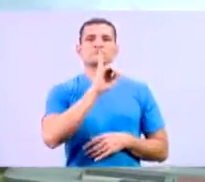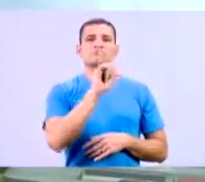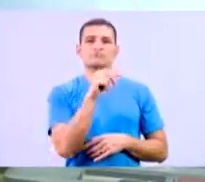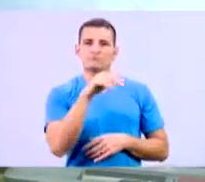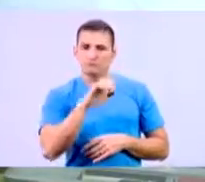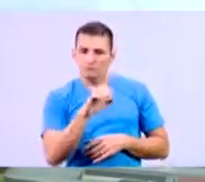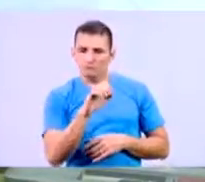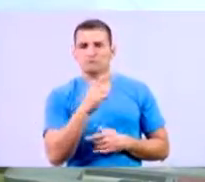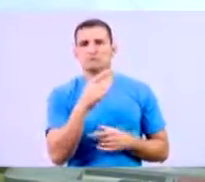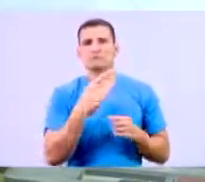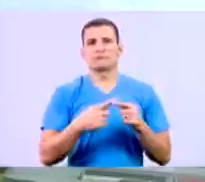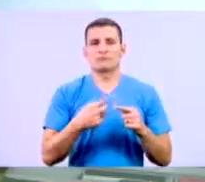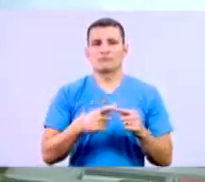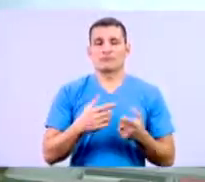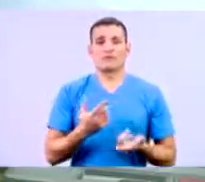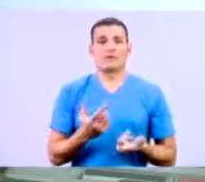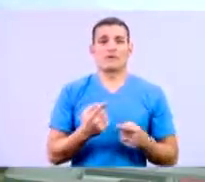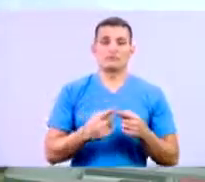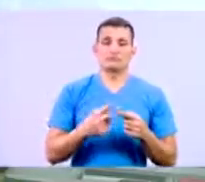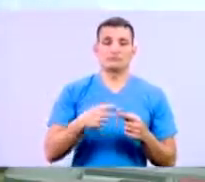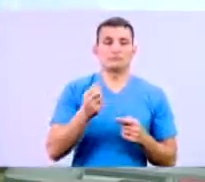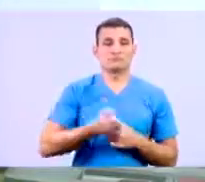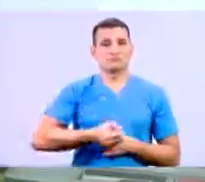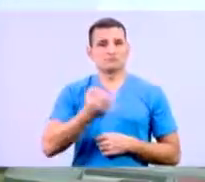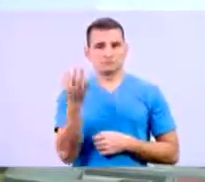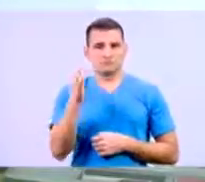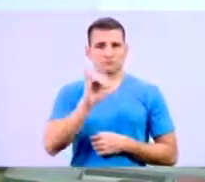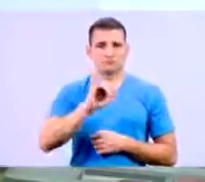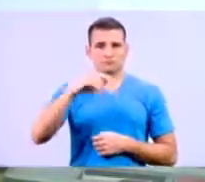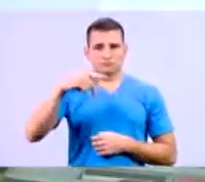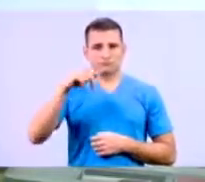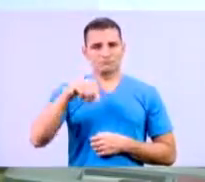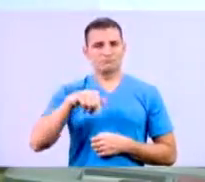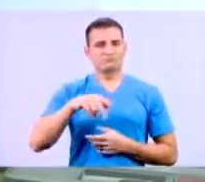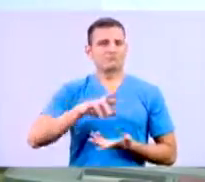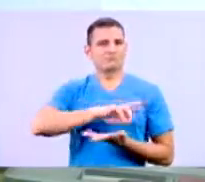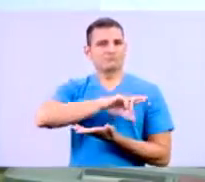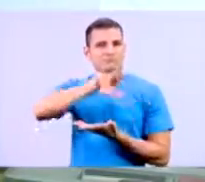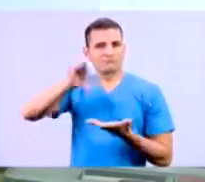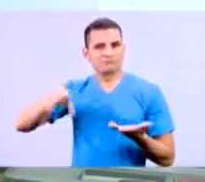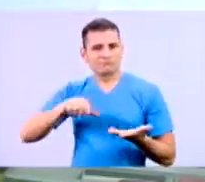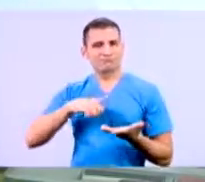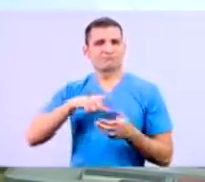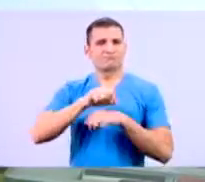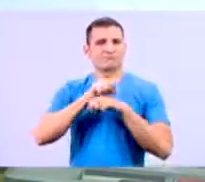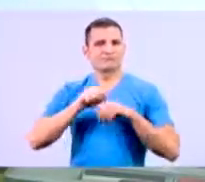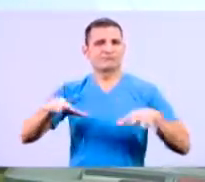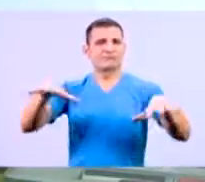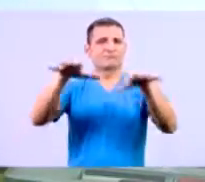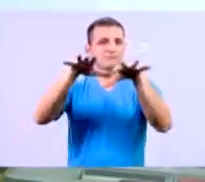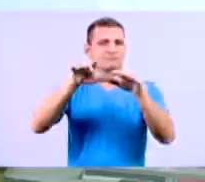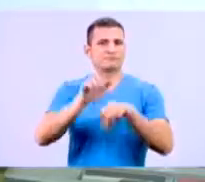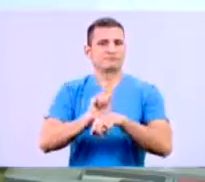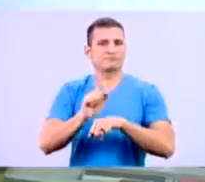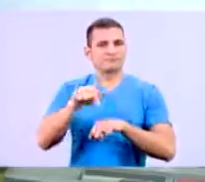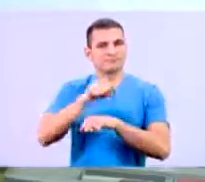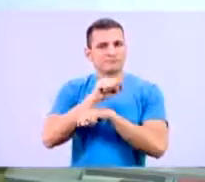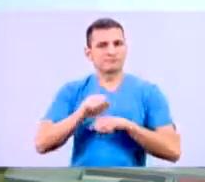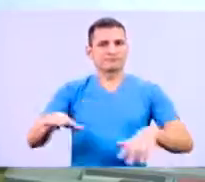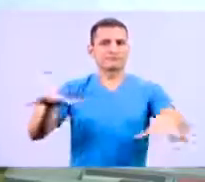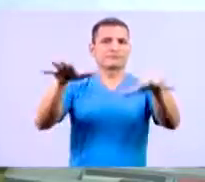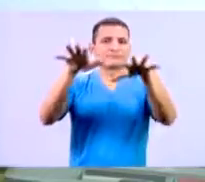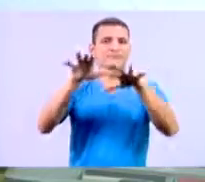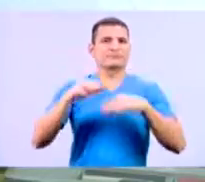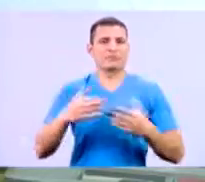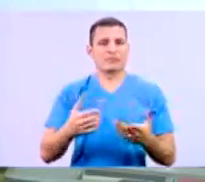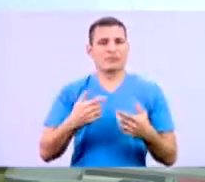país. Porque a quantidade de endereçamento é muito grande, a quantidade de distribuição e gerenciamento é muito grande. Então há